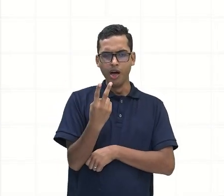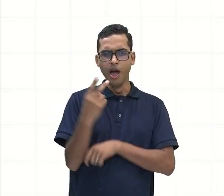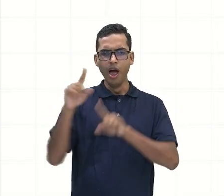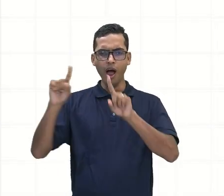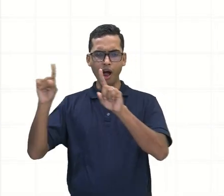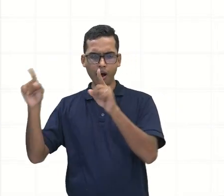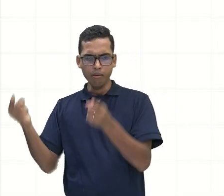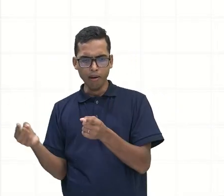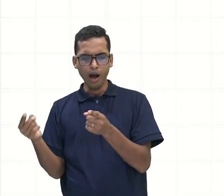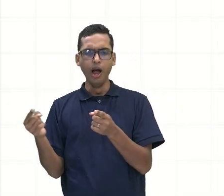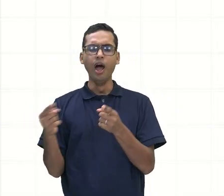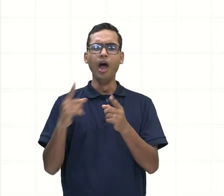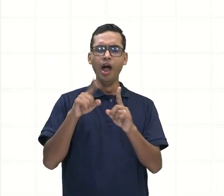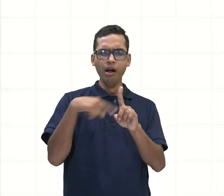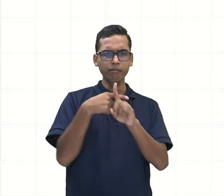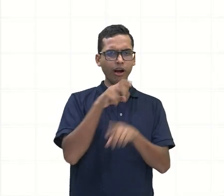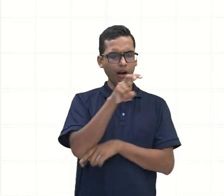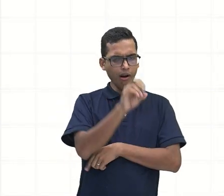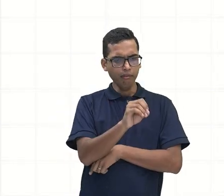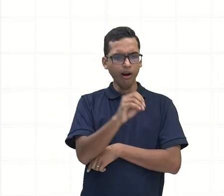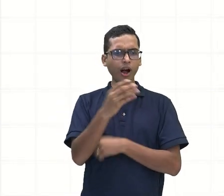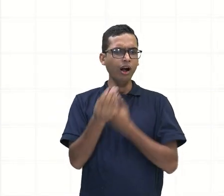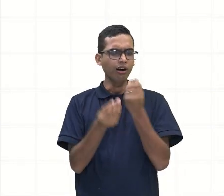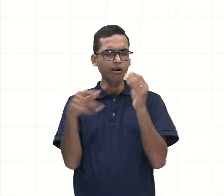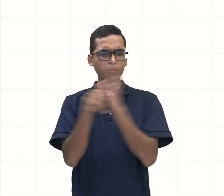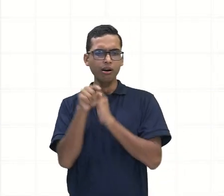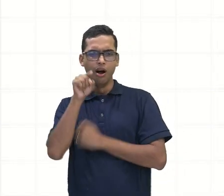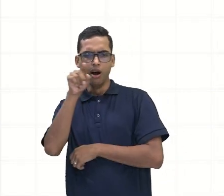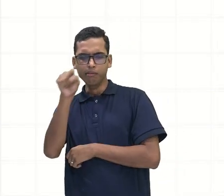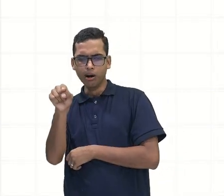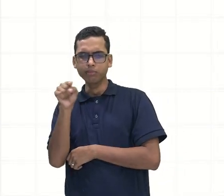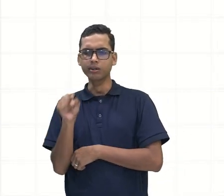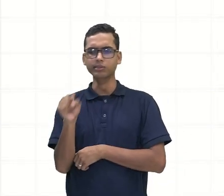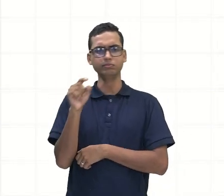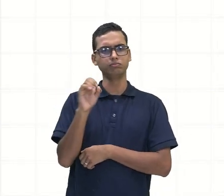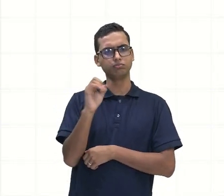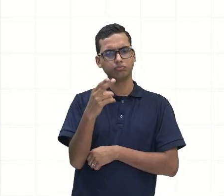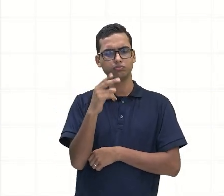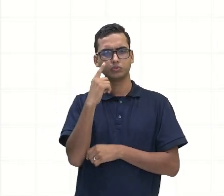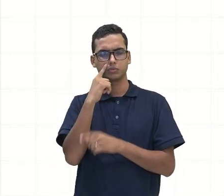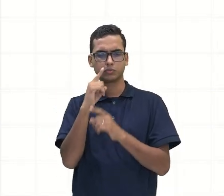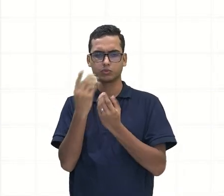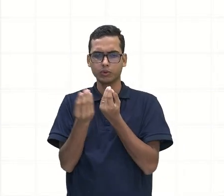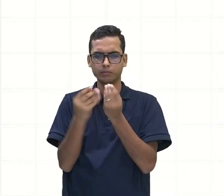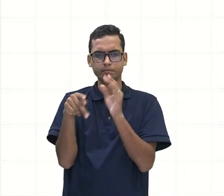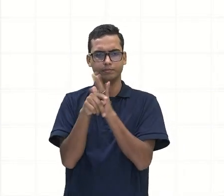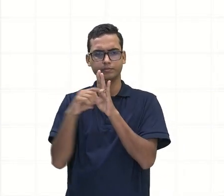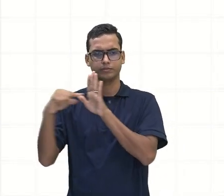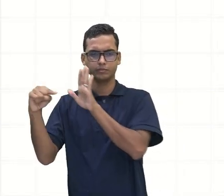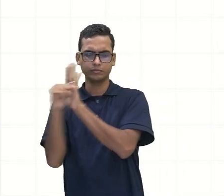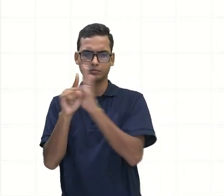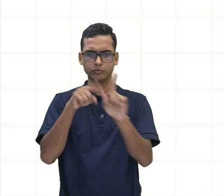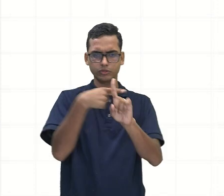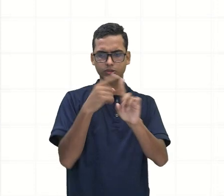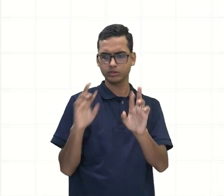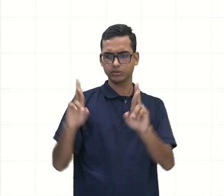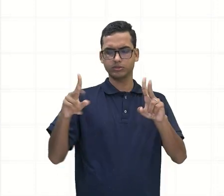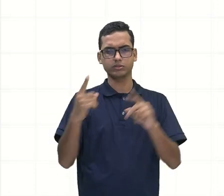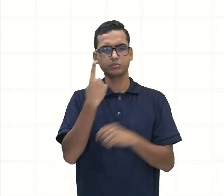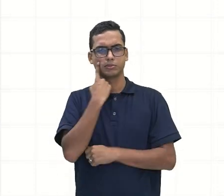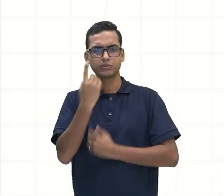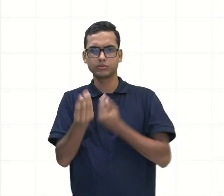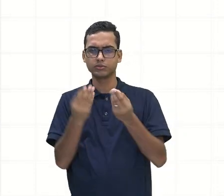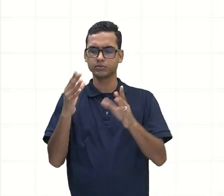diferentes. Não tem ponto, não tem 2 pontos. Então, é soma, adição. Sinais diferentes. Eu vou subtrair 60